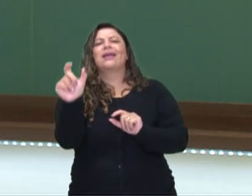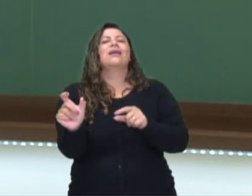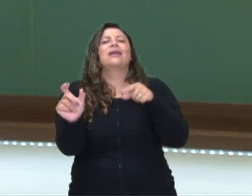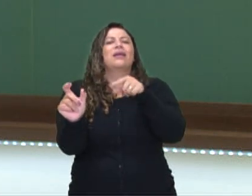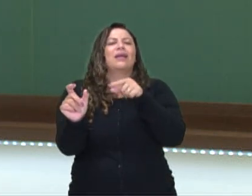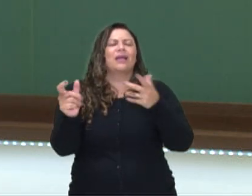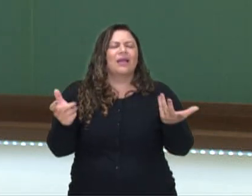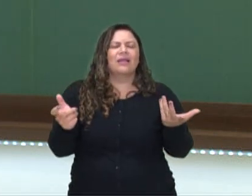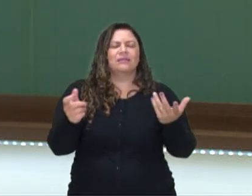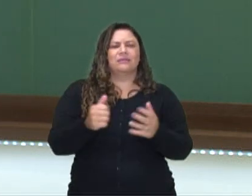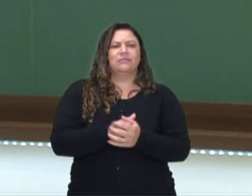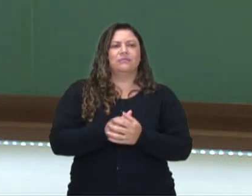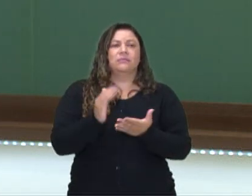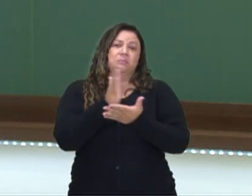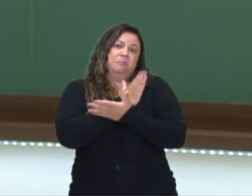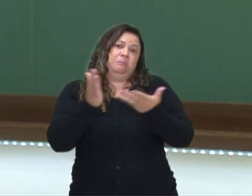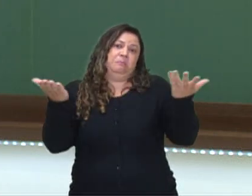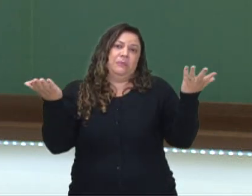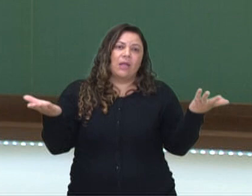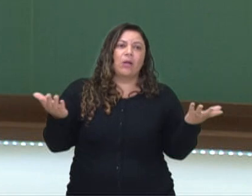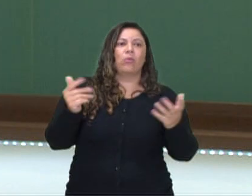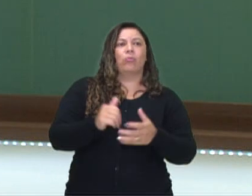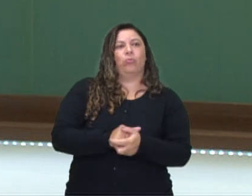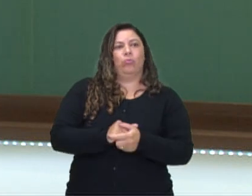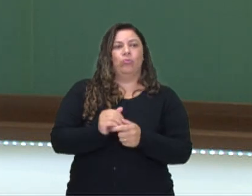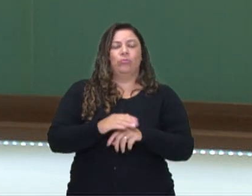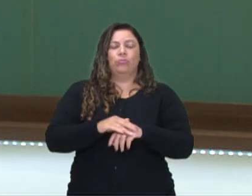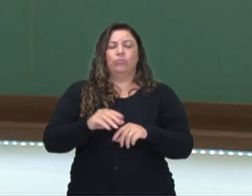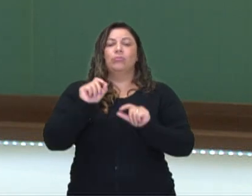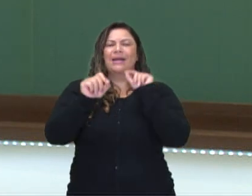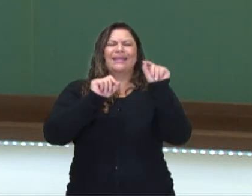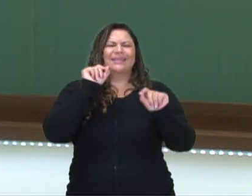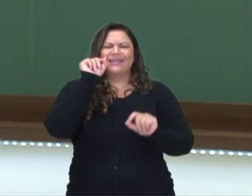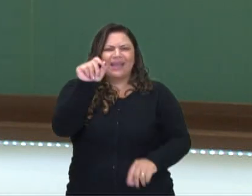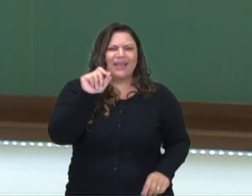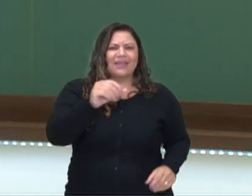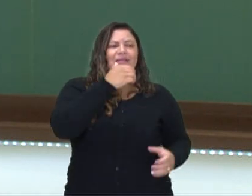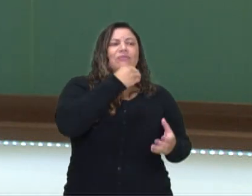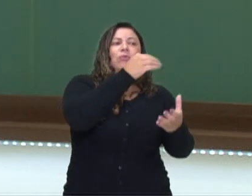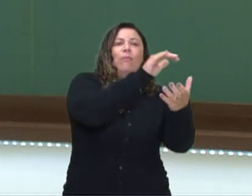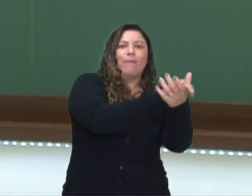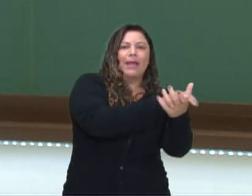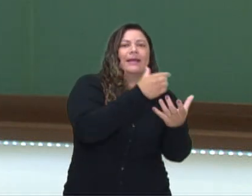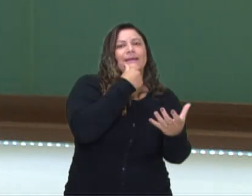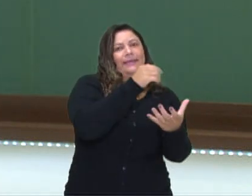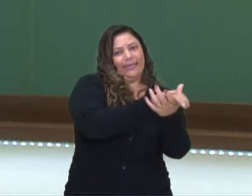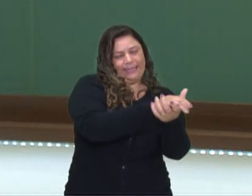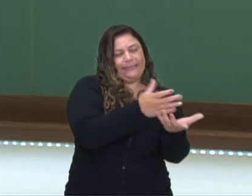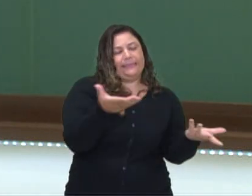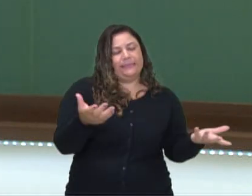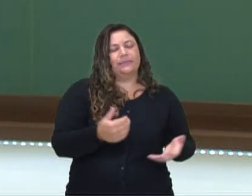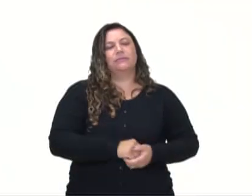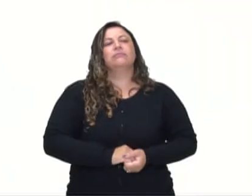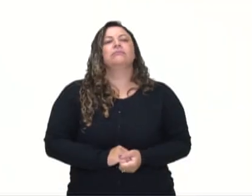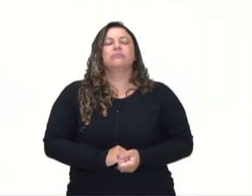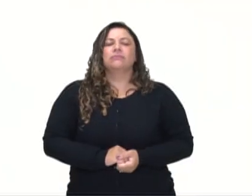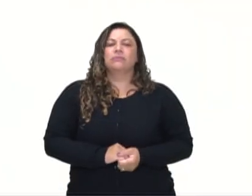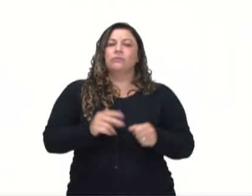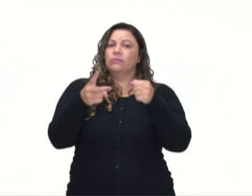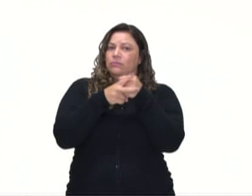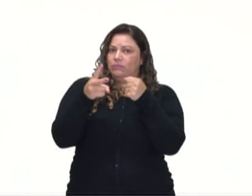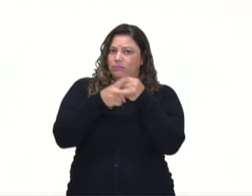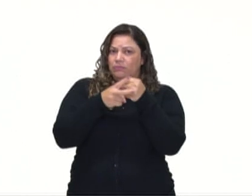o quê? Algo, objeto direto, para quem? Ao marido, objeto indireto. Verbo de